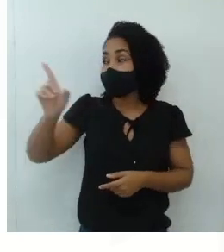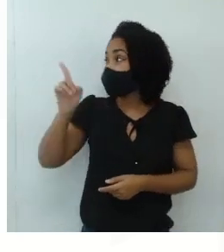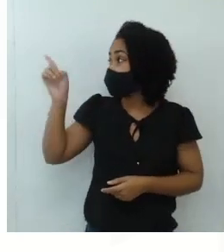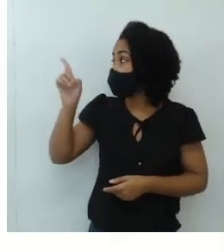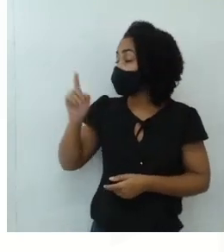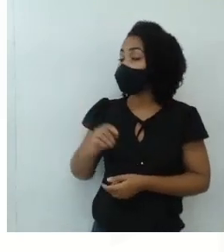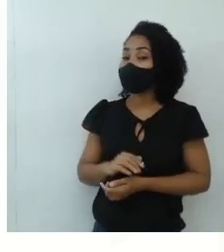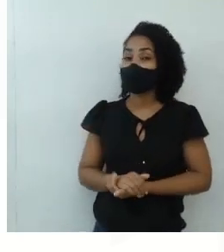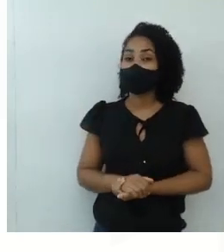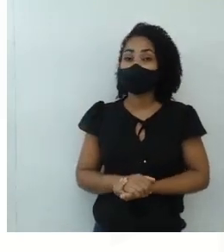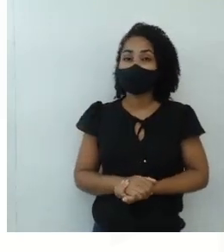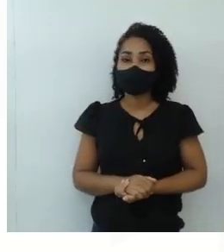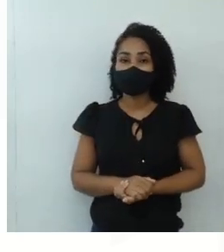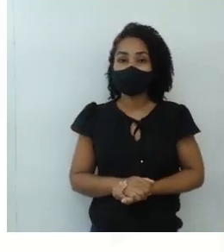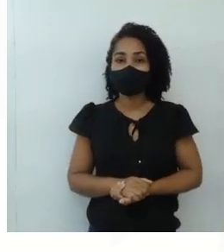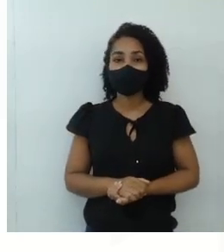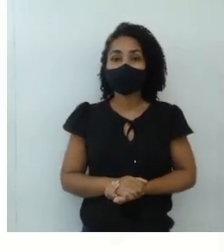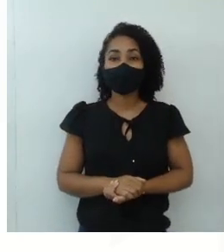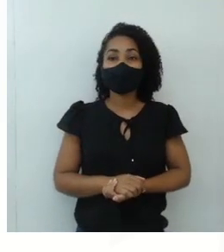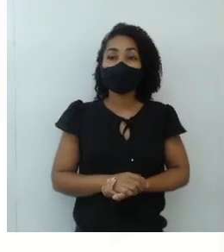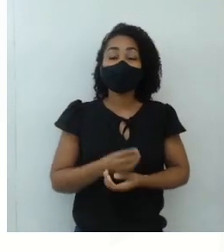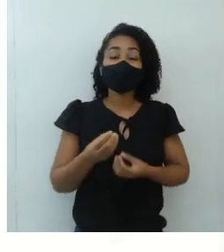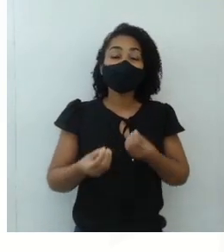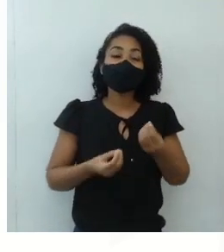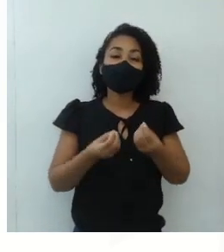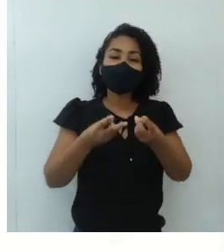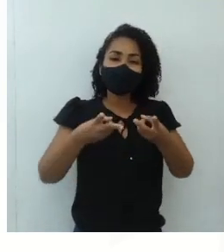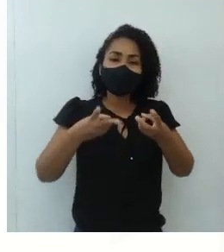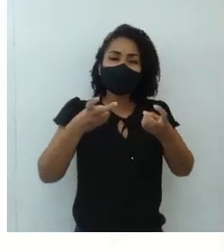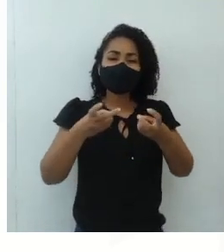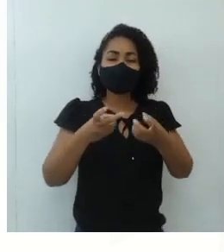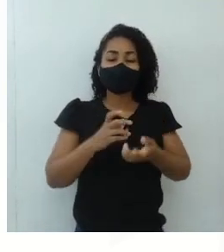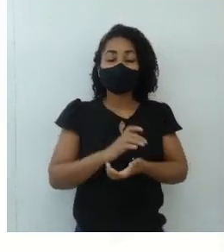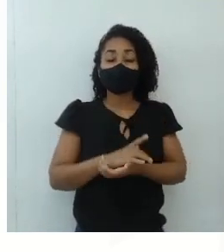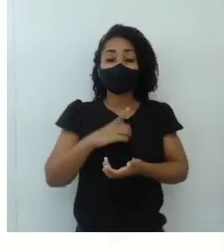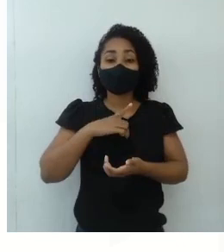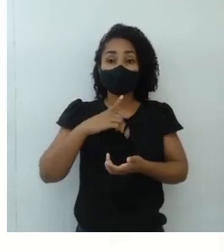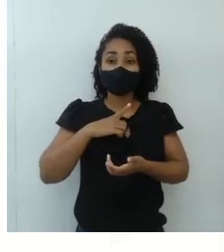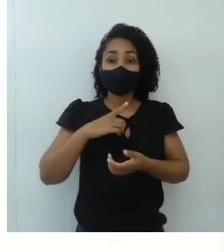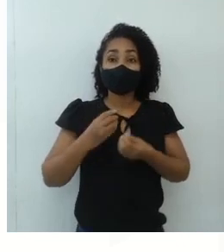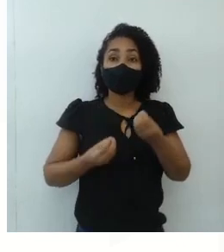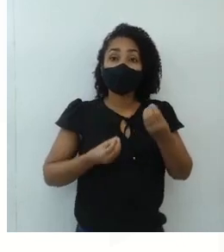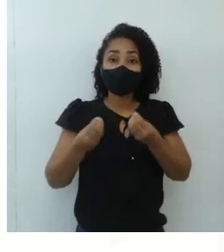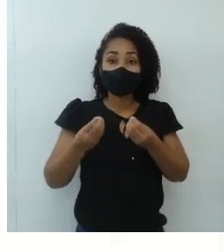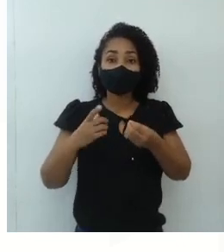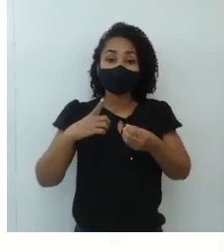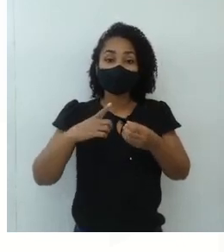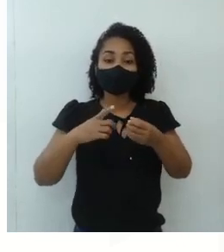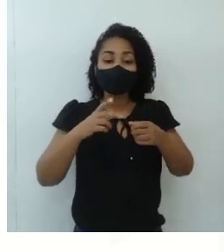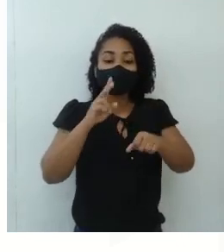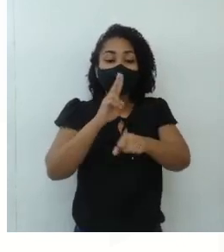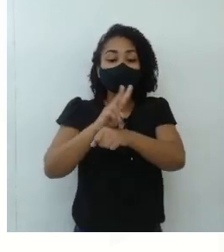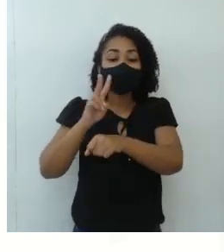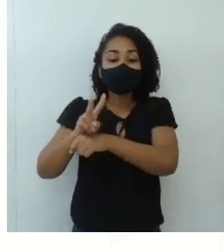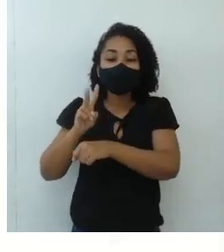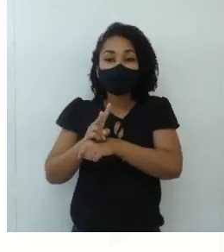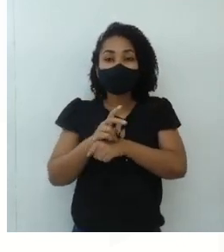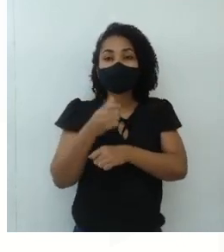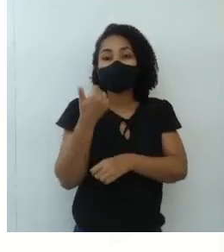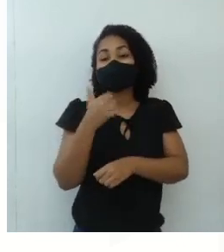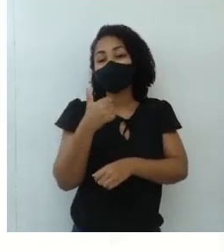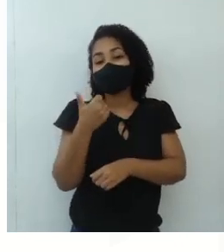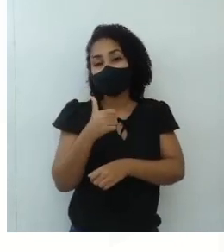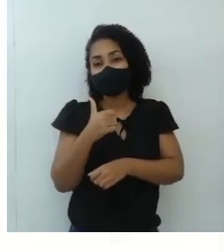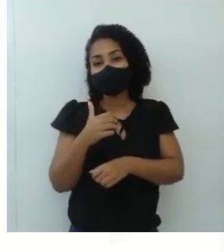observassem aí na telinha, está justamente este serviço de previsão de tempo.